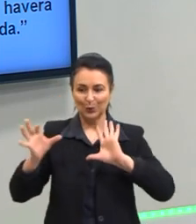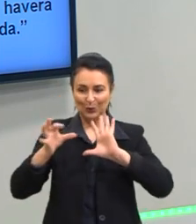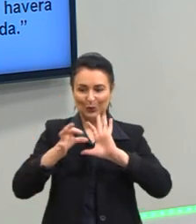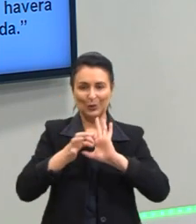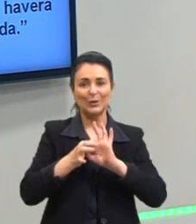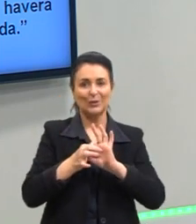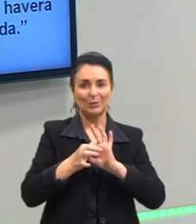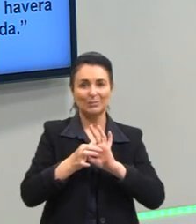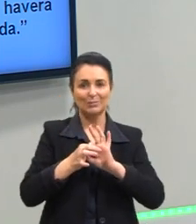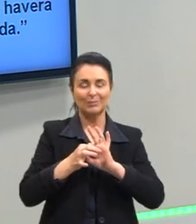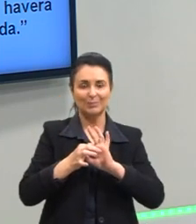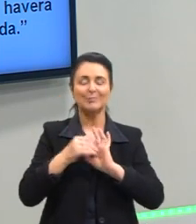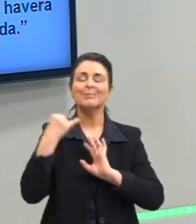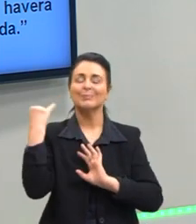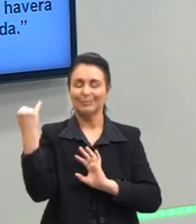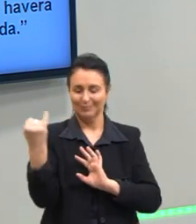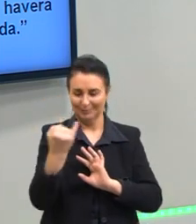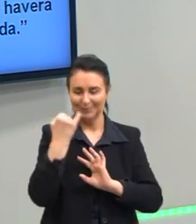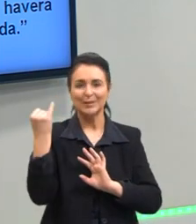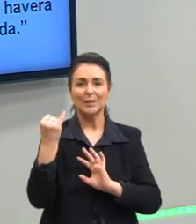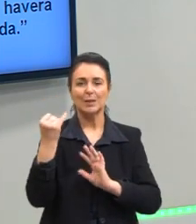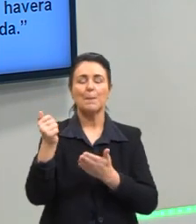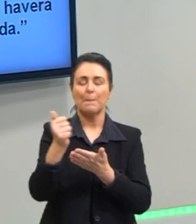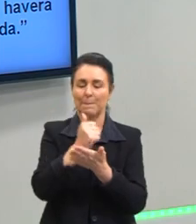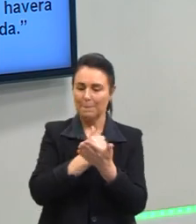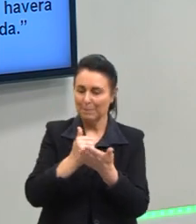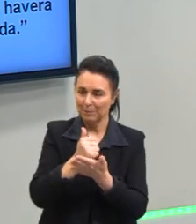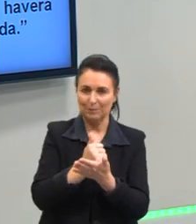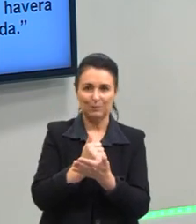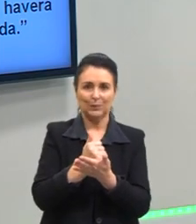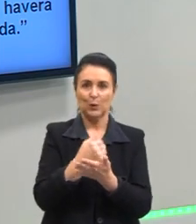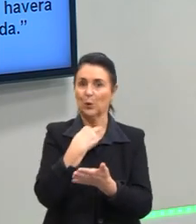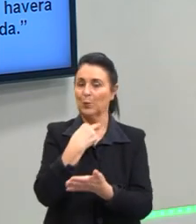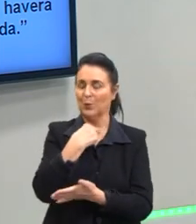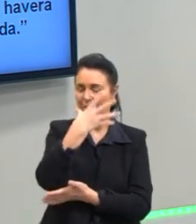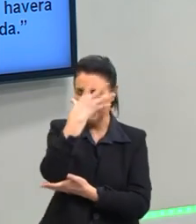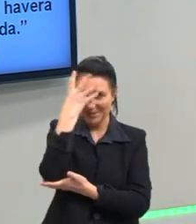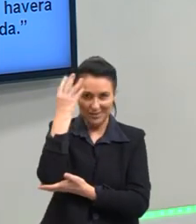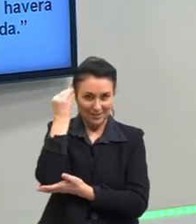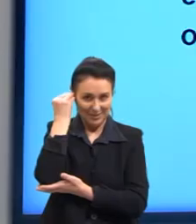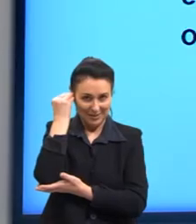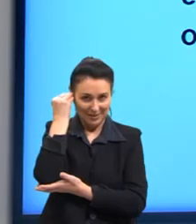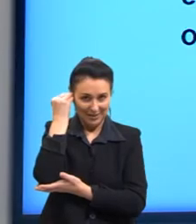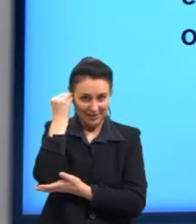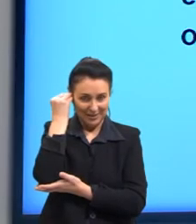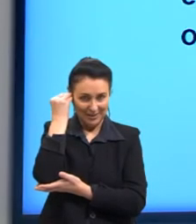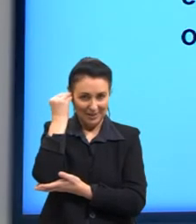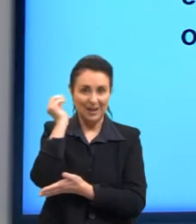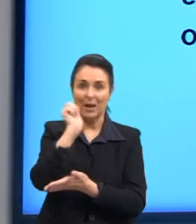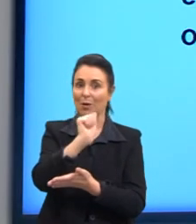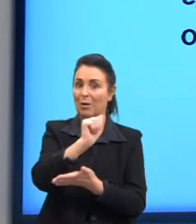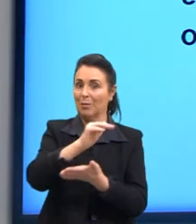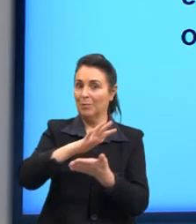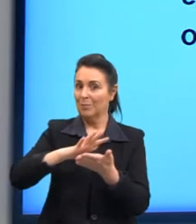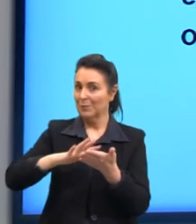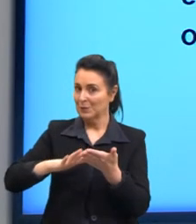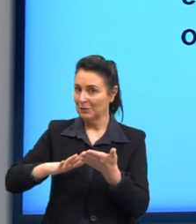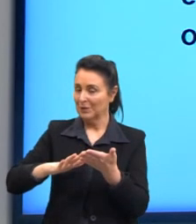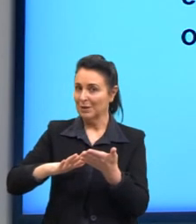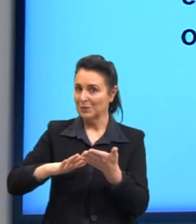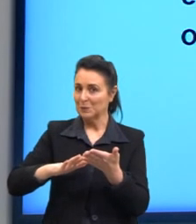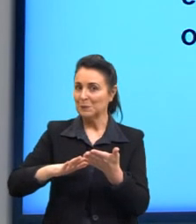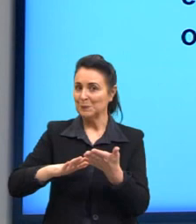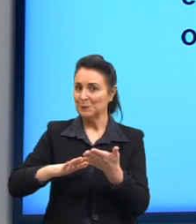interfrásicos importantes fundamentais não devem ser esquecidos essa atividade é